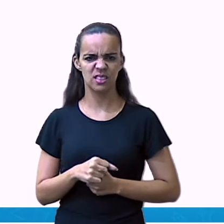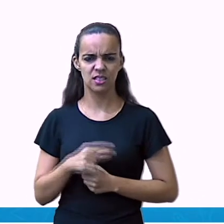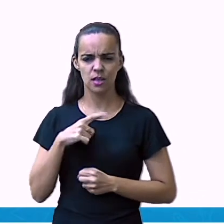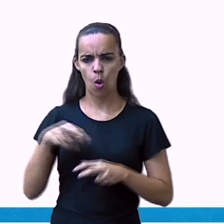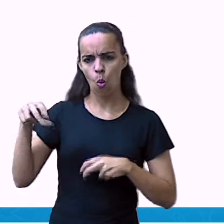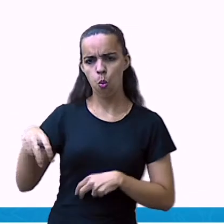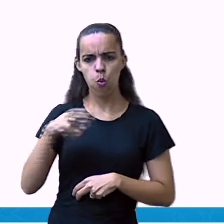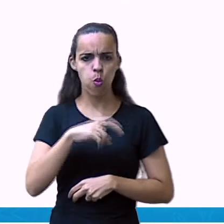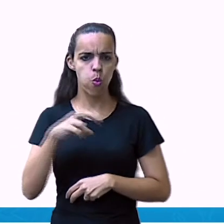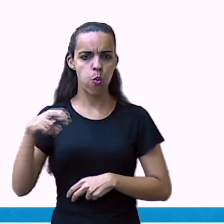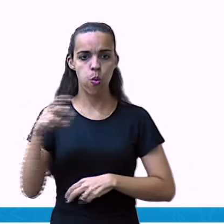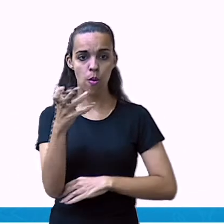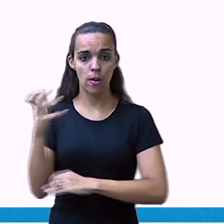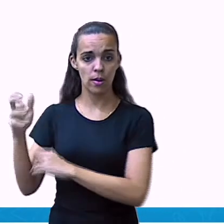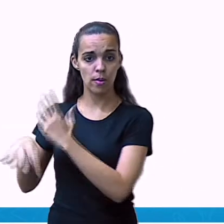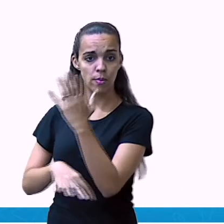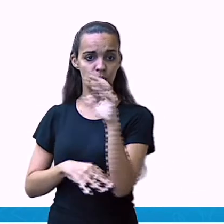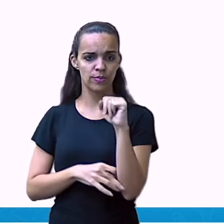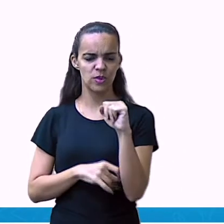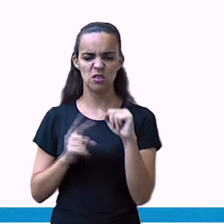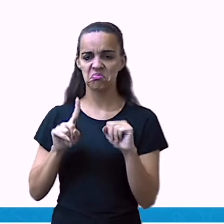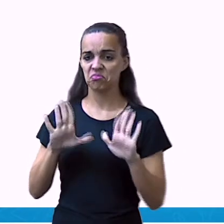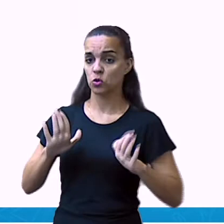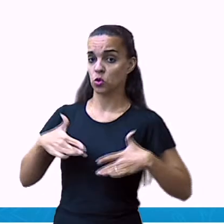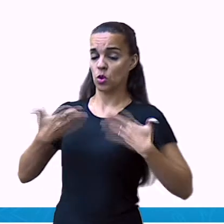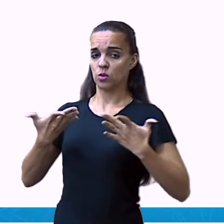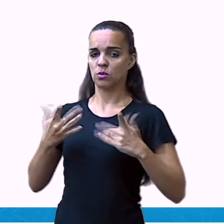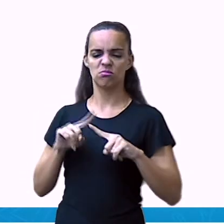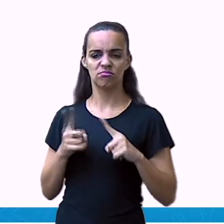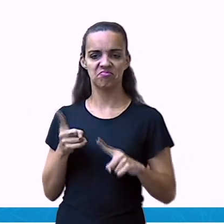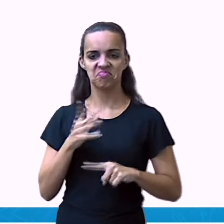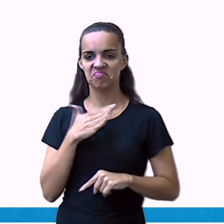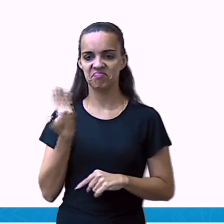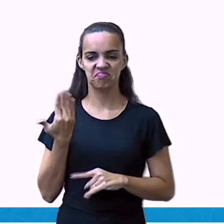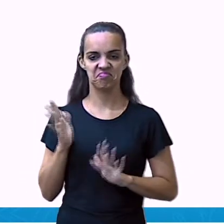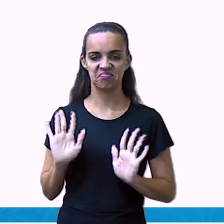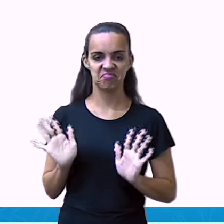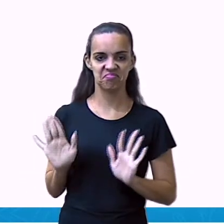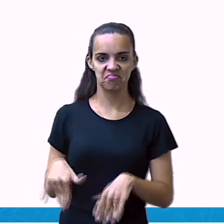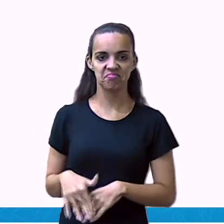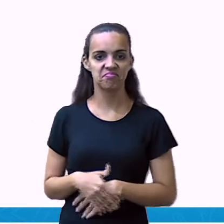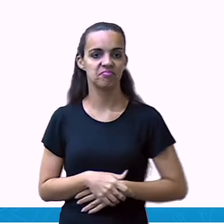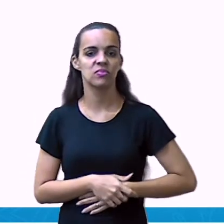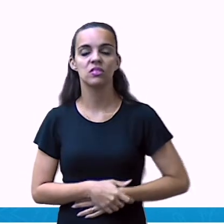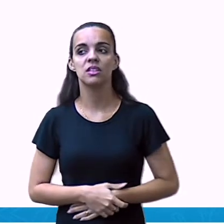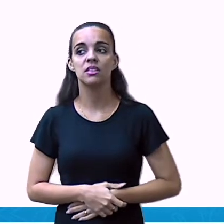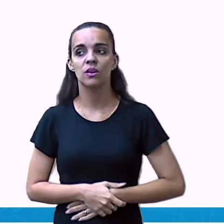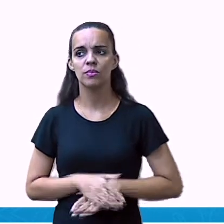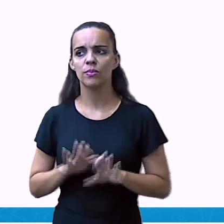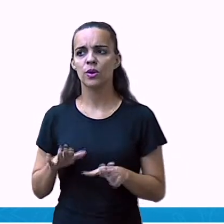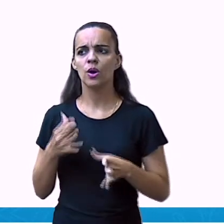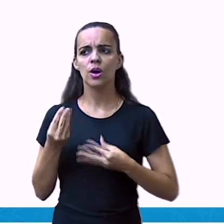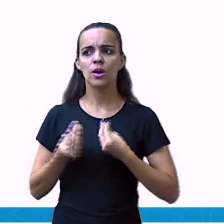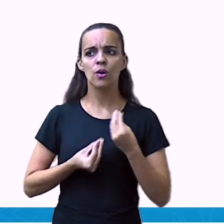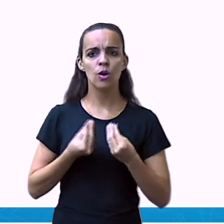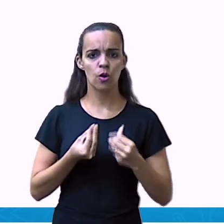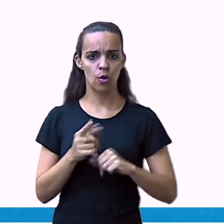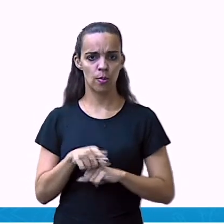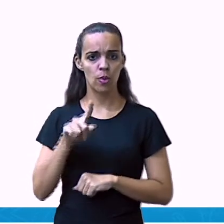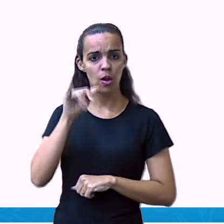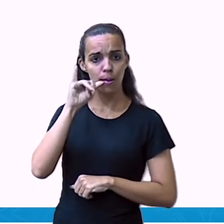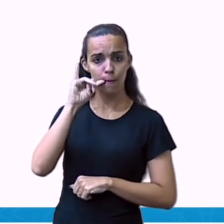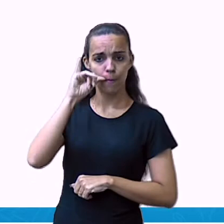mata. Saci pererê só assusta, não mata. E como